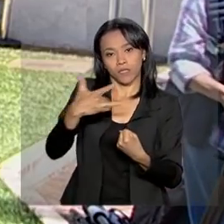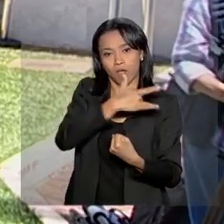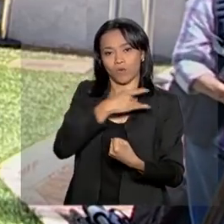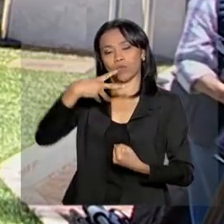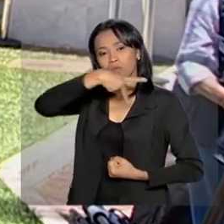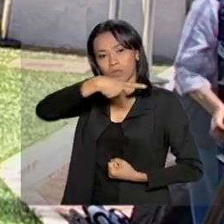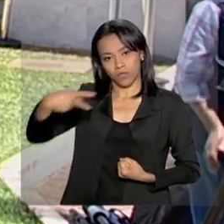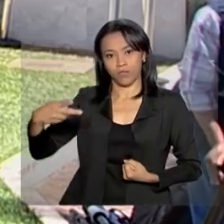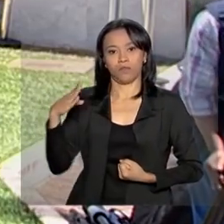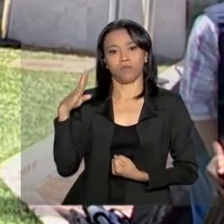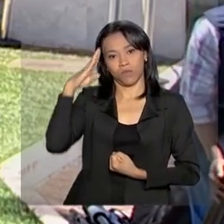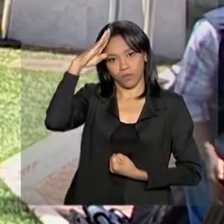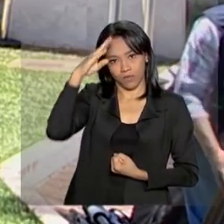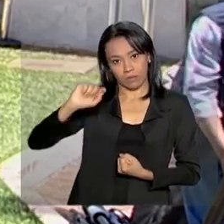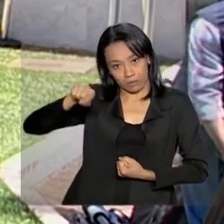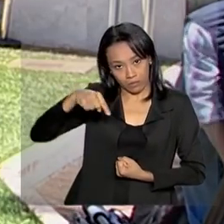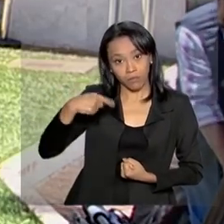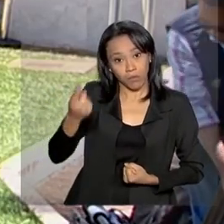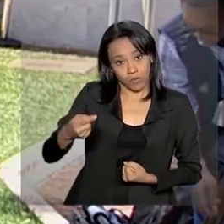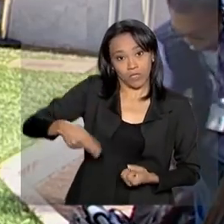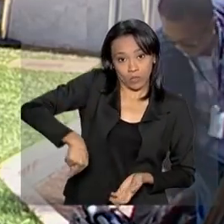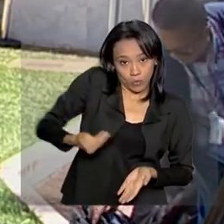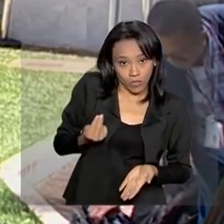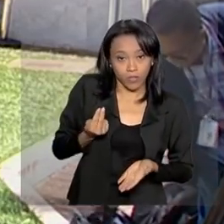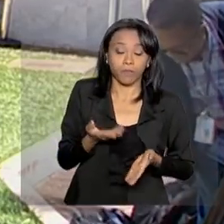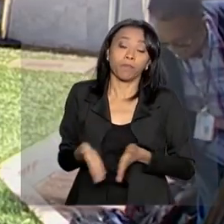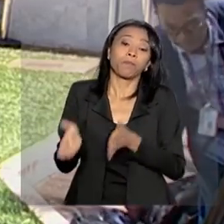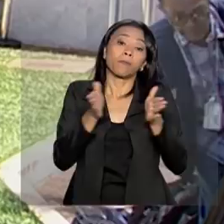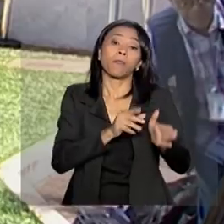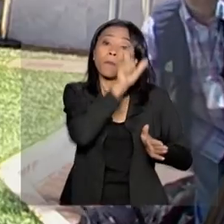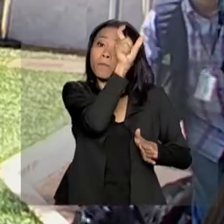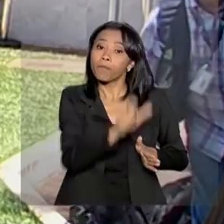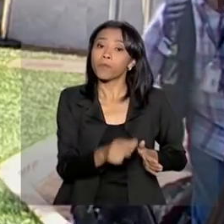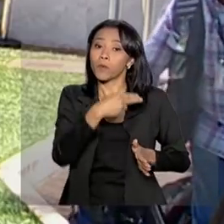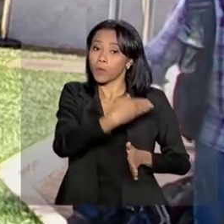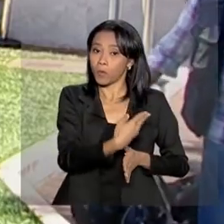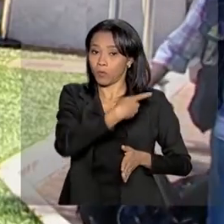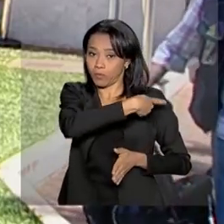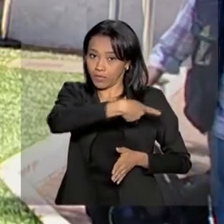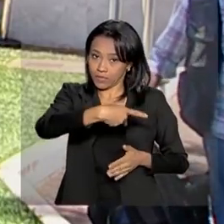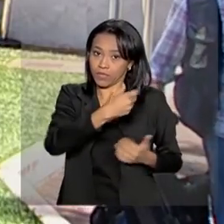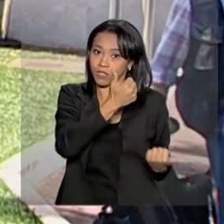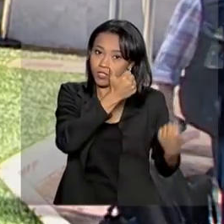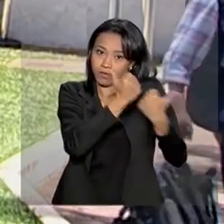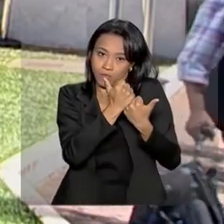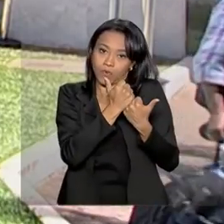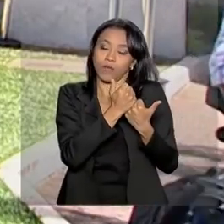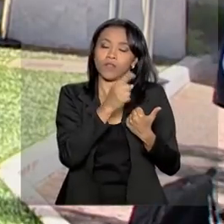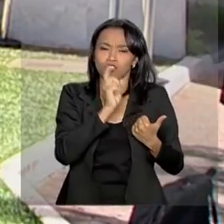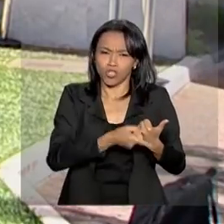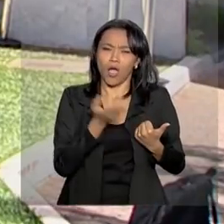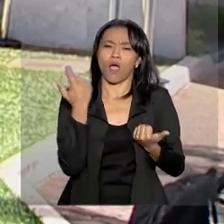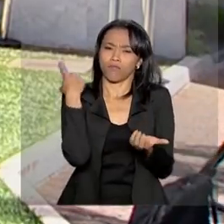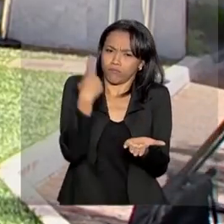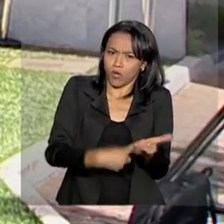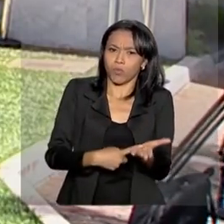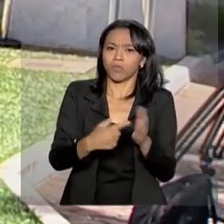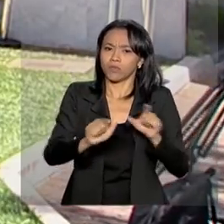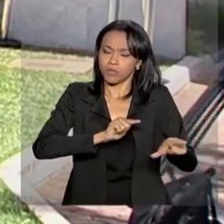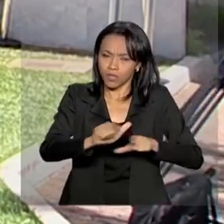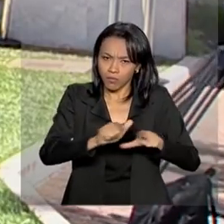após a cirurgia. O presidente em exercício, Hamilton Mourão, já cumpriu uma agenda hoje de manhã aqui